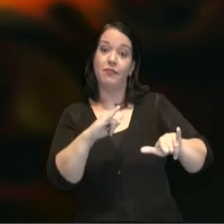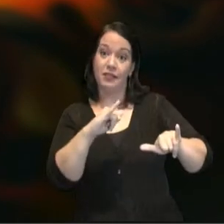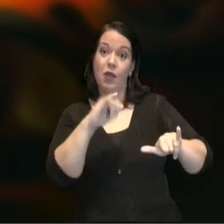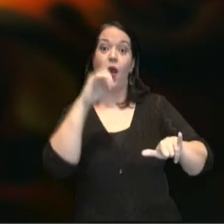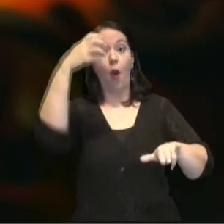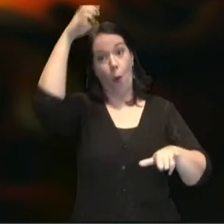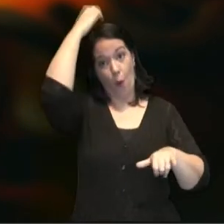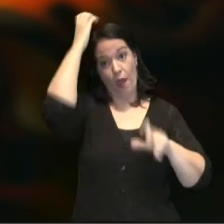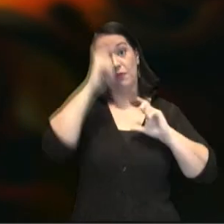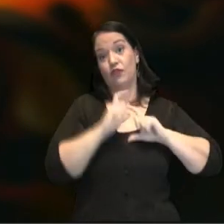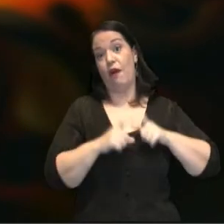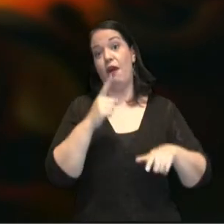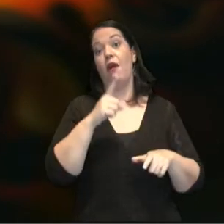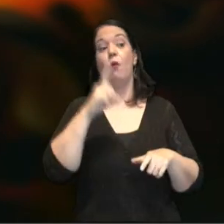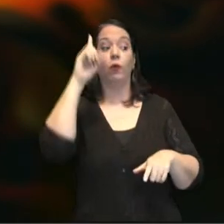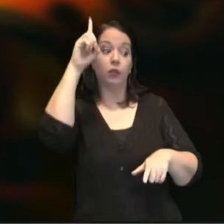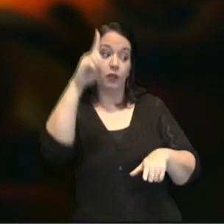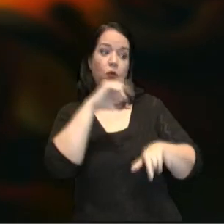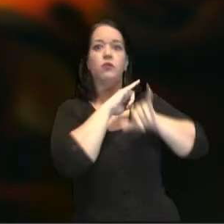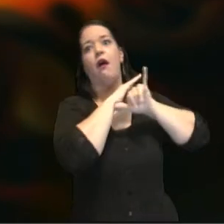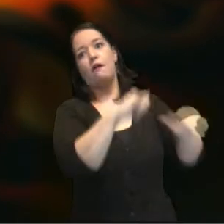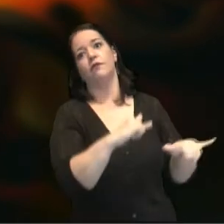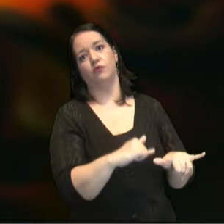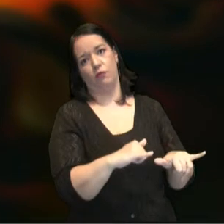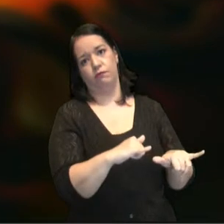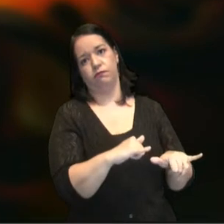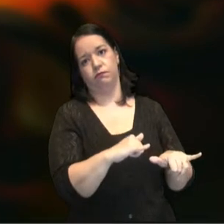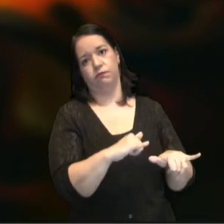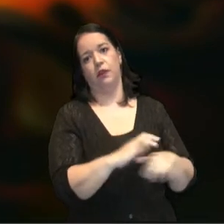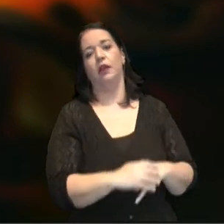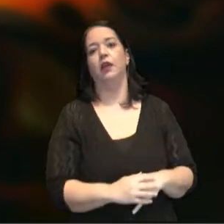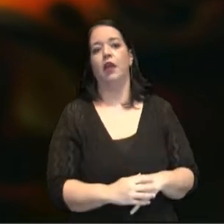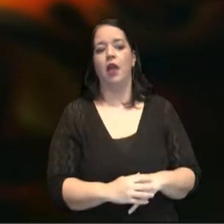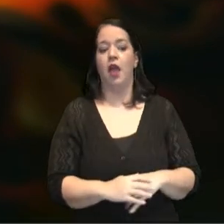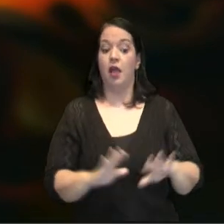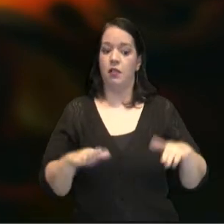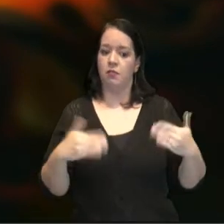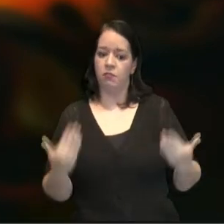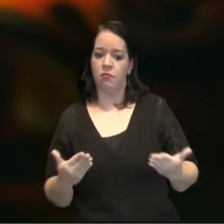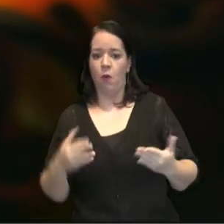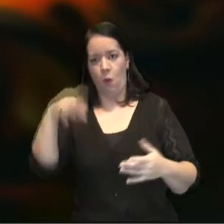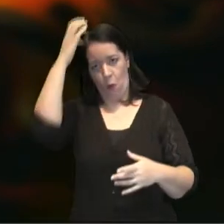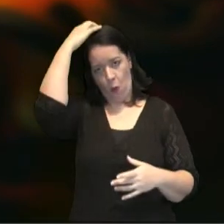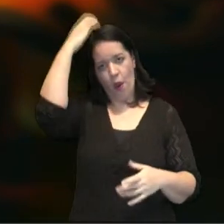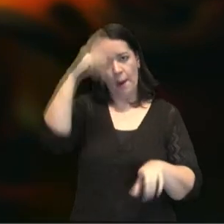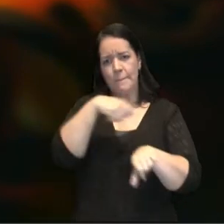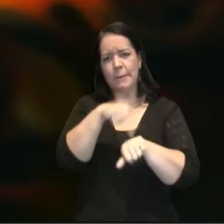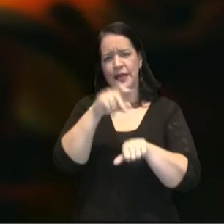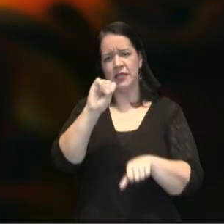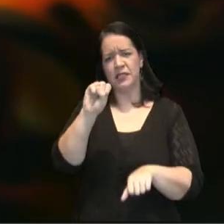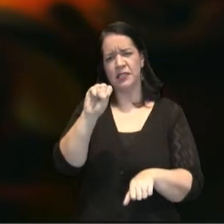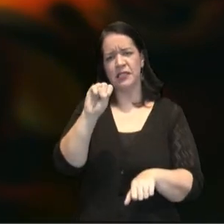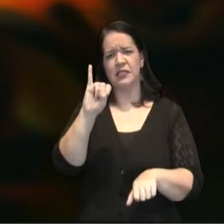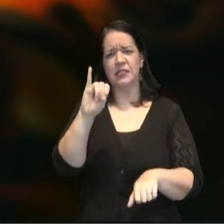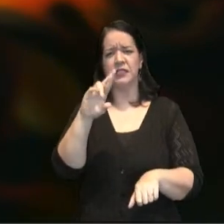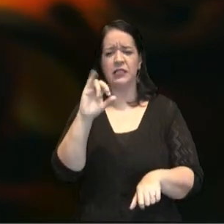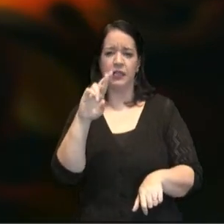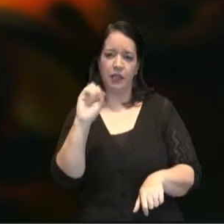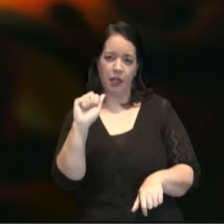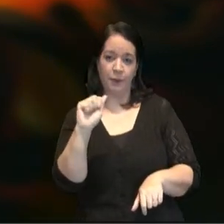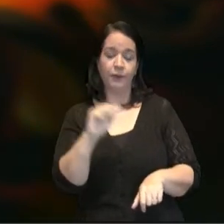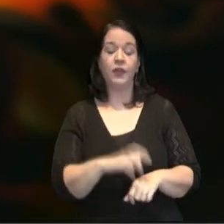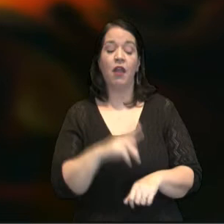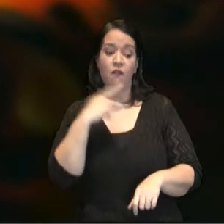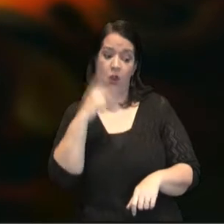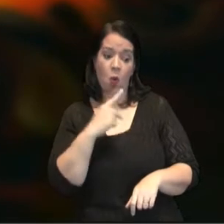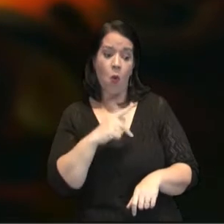disse: ide, vede onde ele está, para que eu mande prendê-lo. Foi-lhe dito: eis que está em